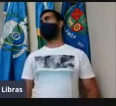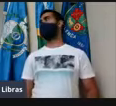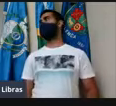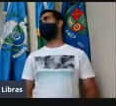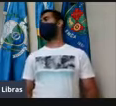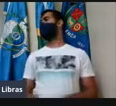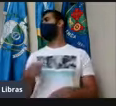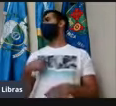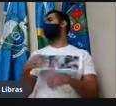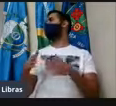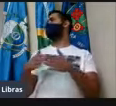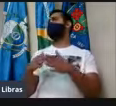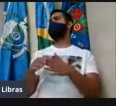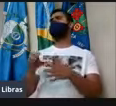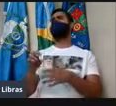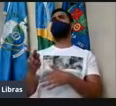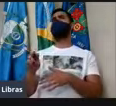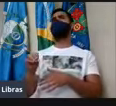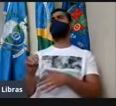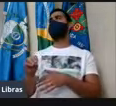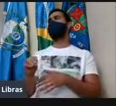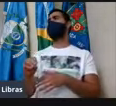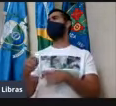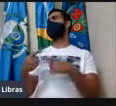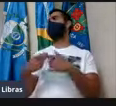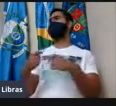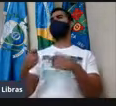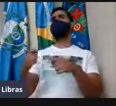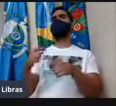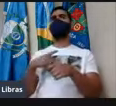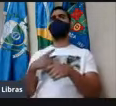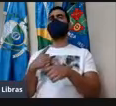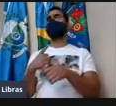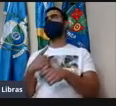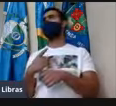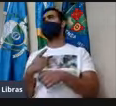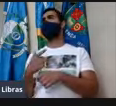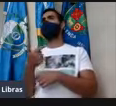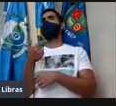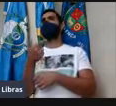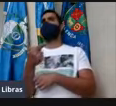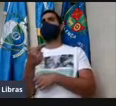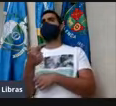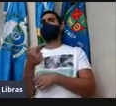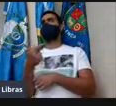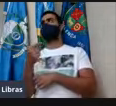a conferência do quórum, mas nós precisamos ter